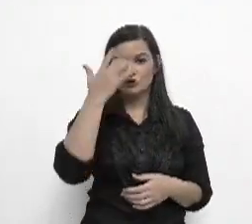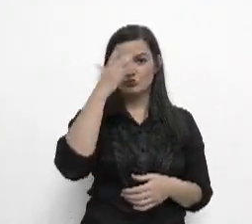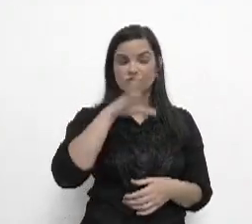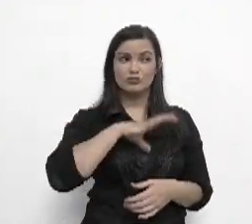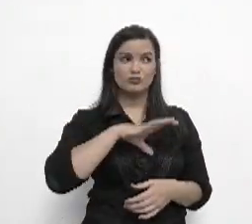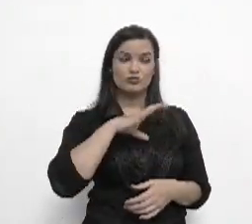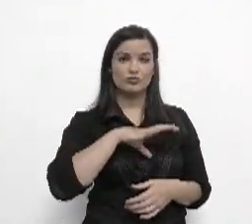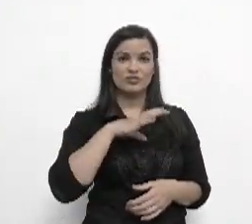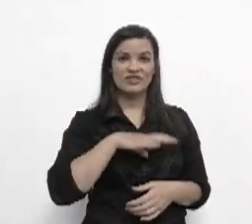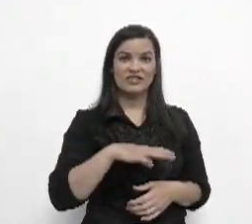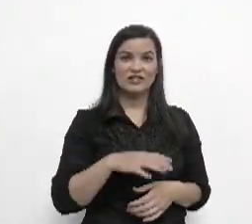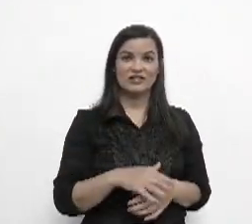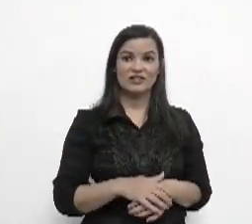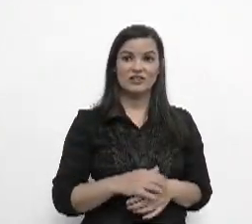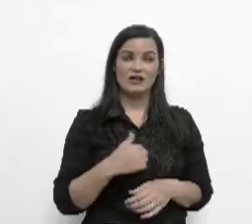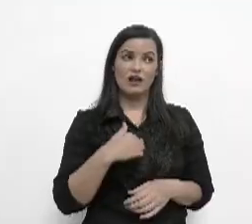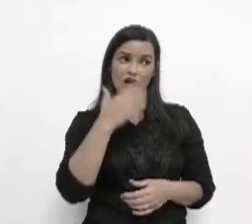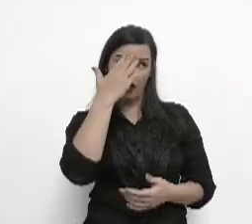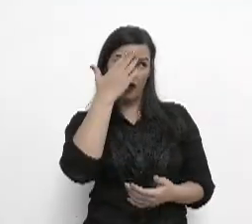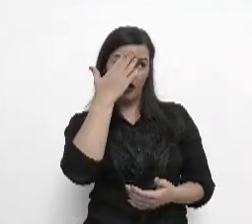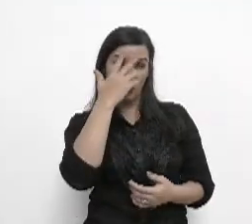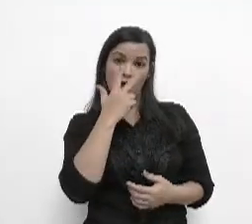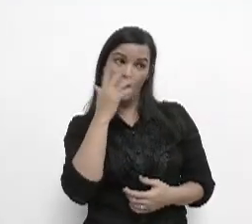português e também creio que vocês não saibam falar coreano.